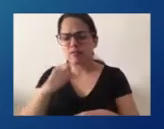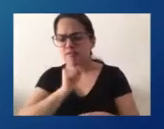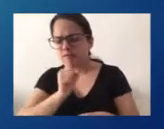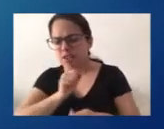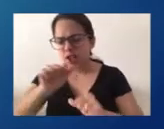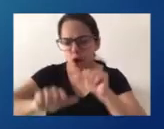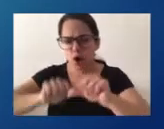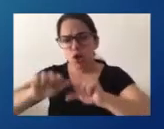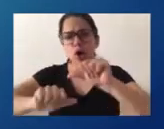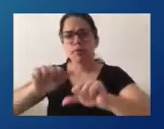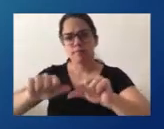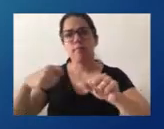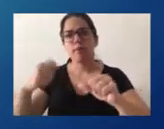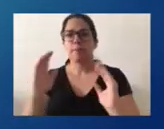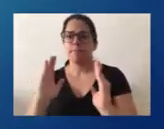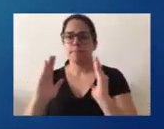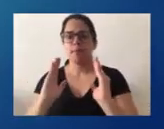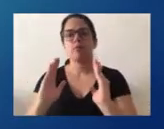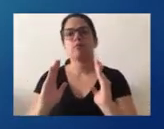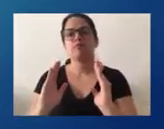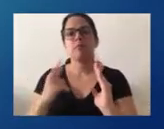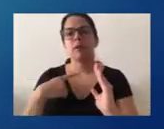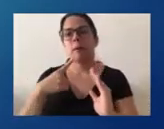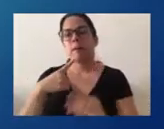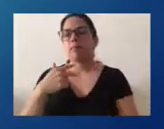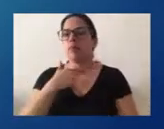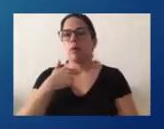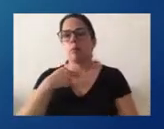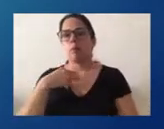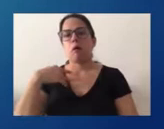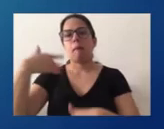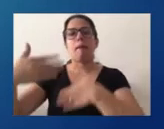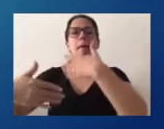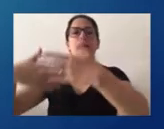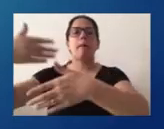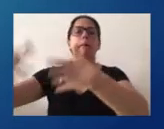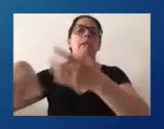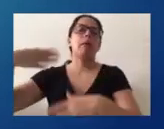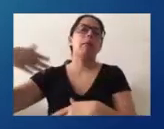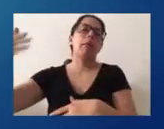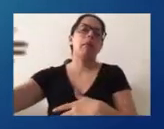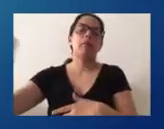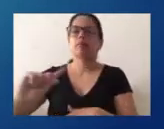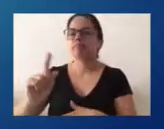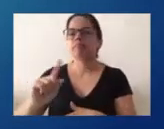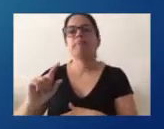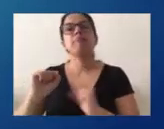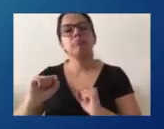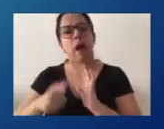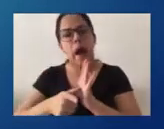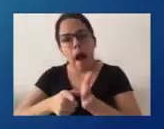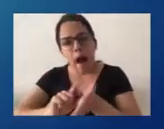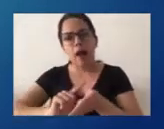e ajustes devem ser, né, seguidas conforme suas periodicidades e validades, nunca devendo ser negligenciados, postergados